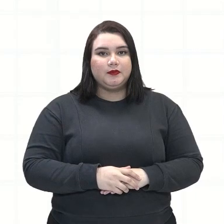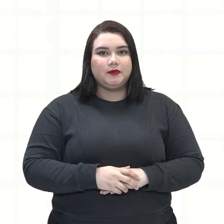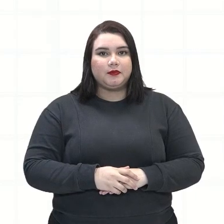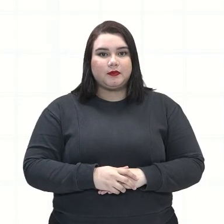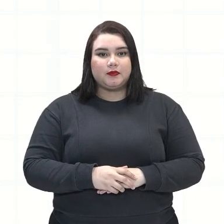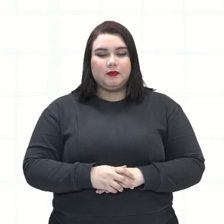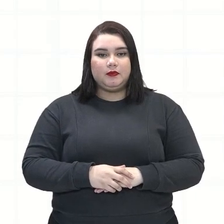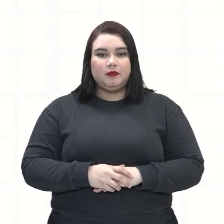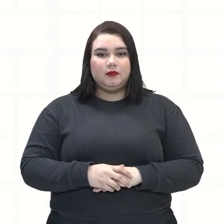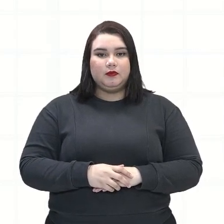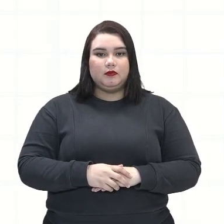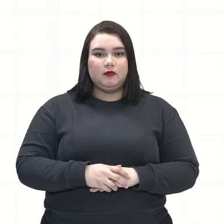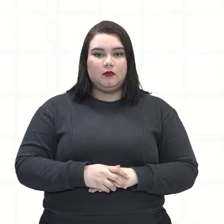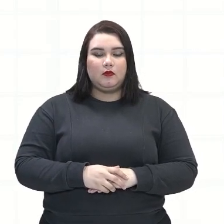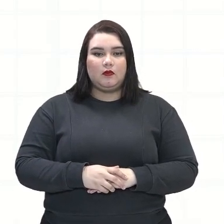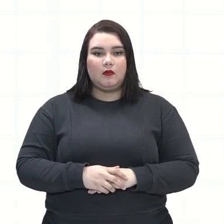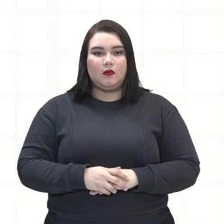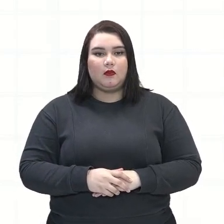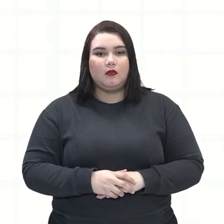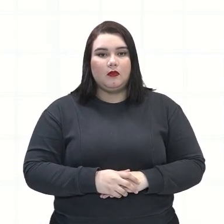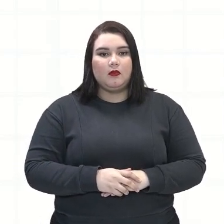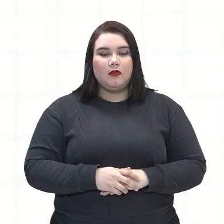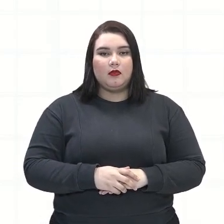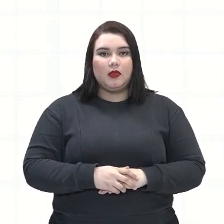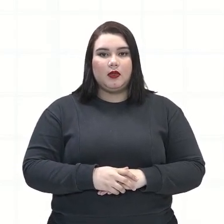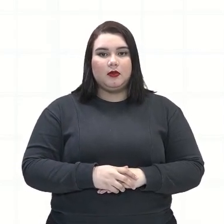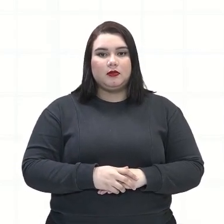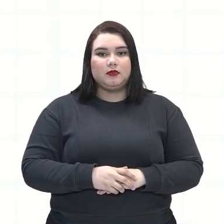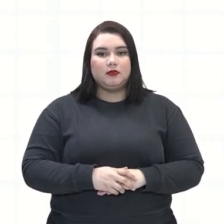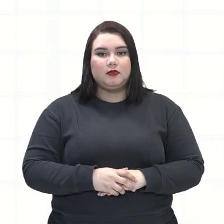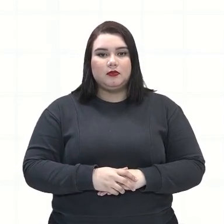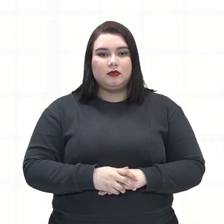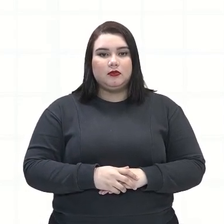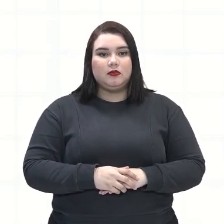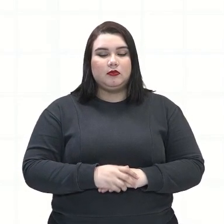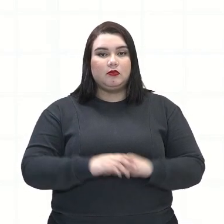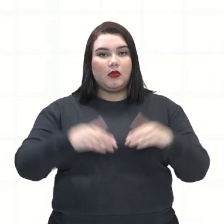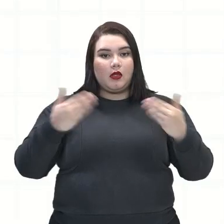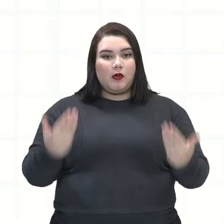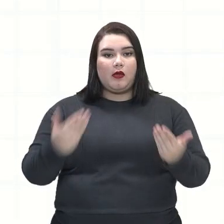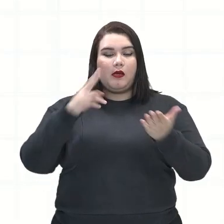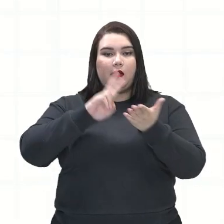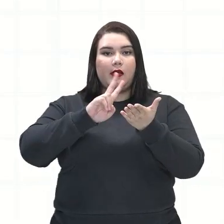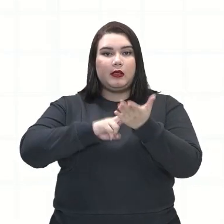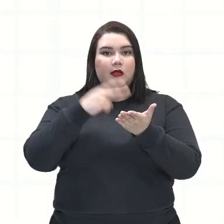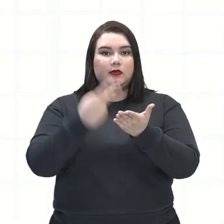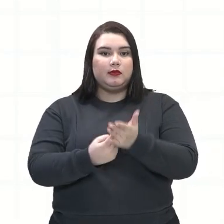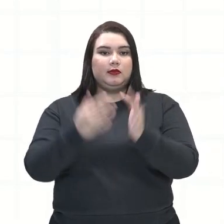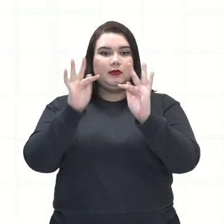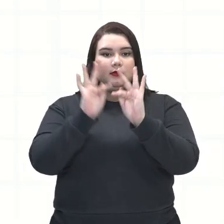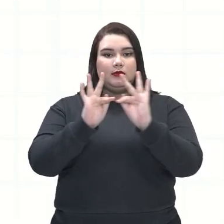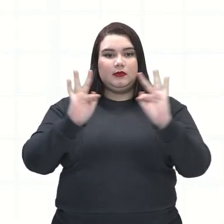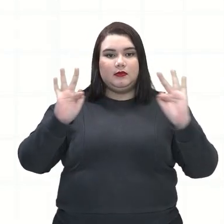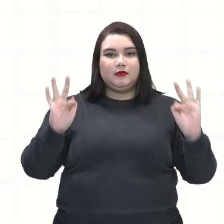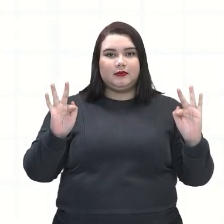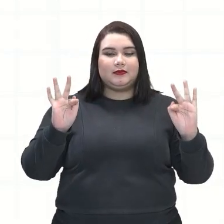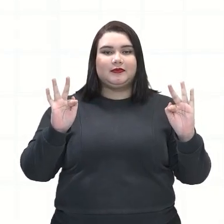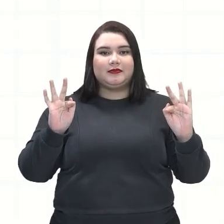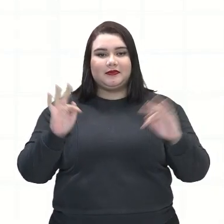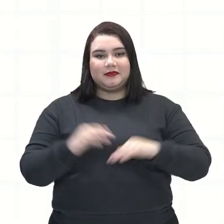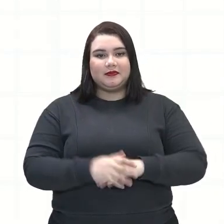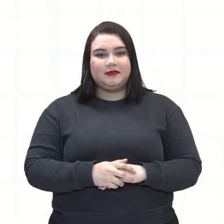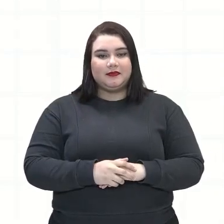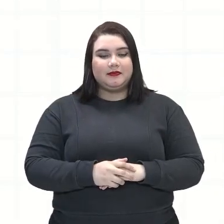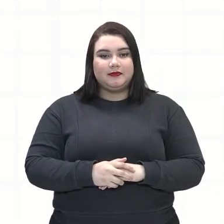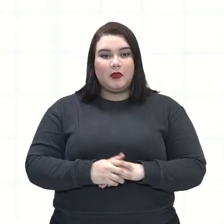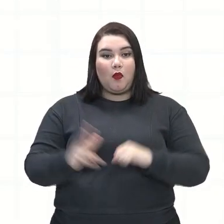after exercising. Então, she drank, ela bebeu. Drank aqui está no passado, né?